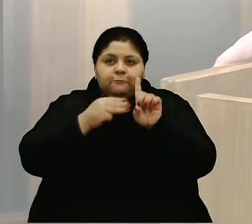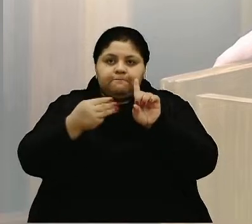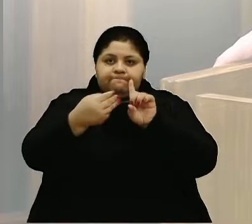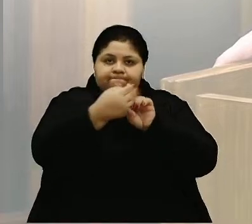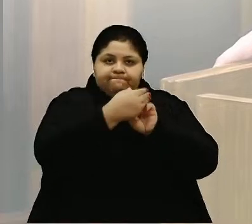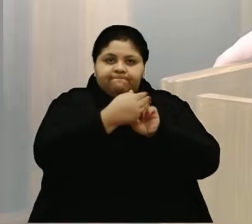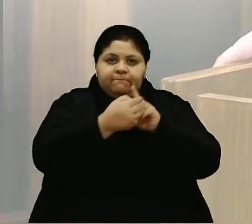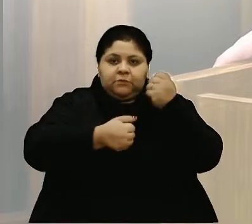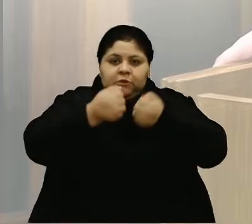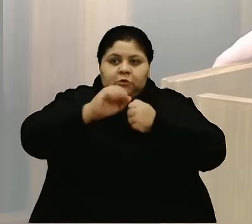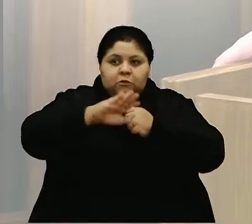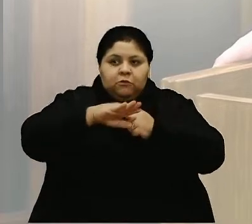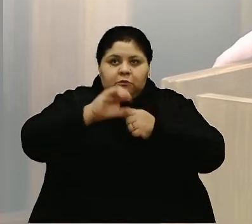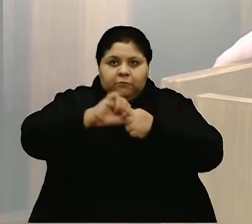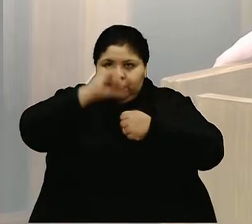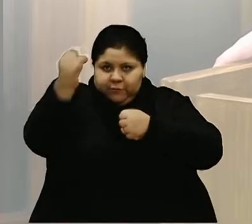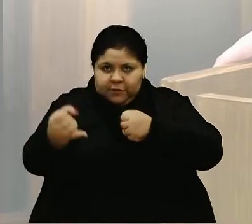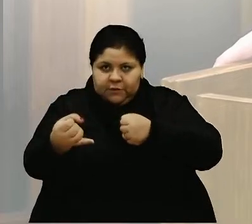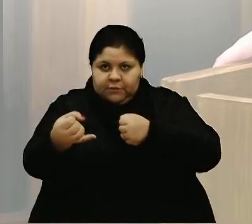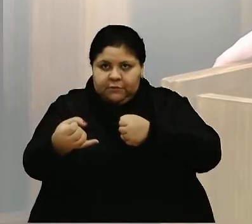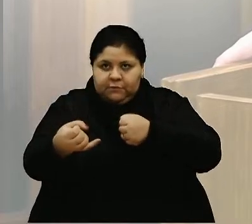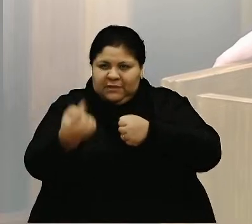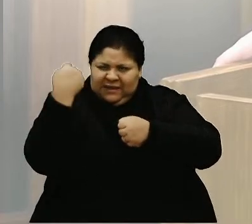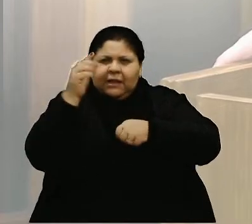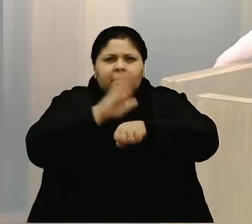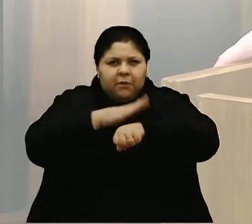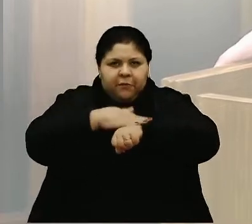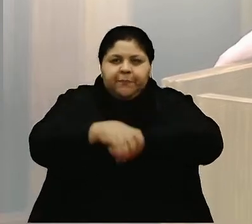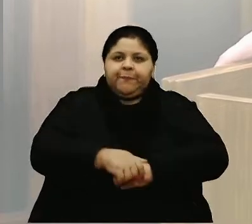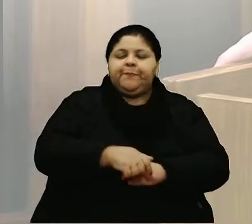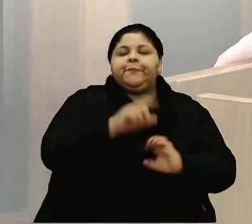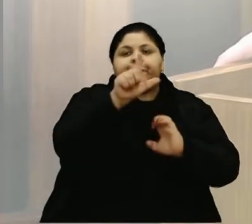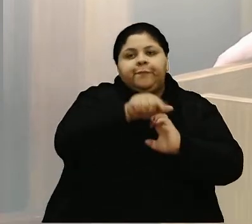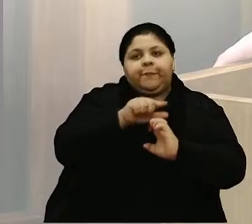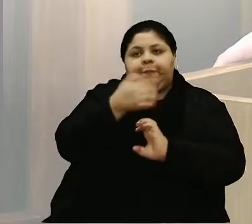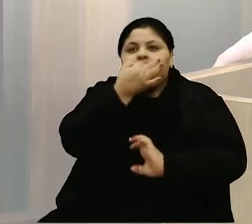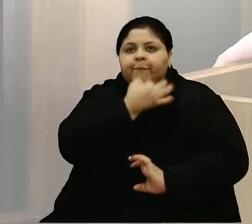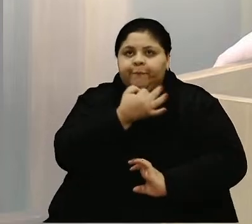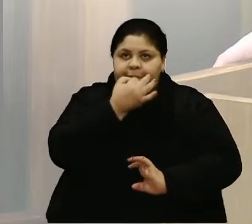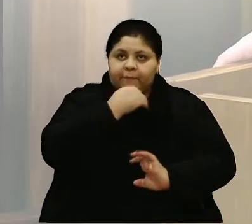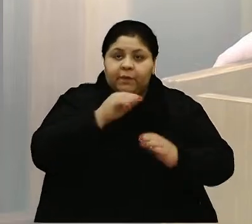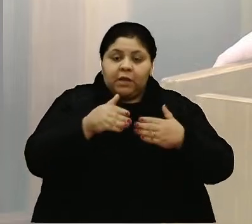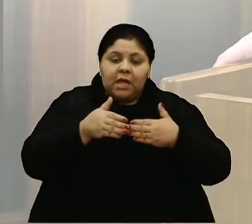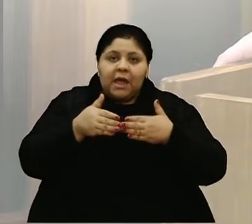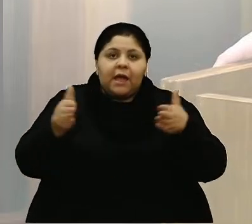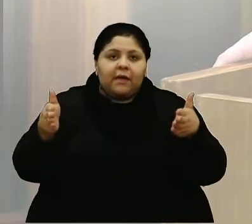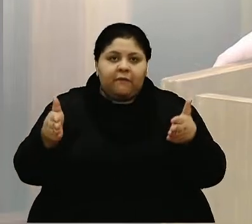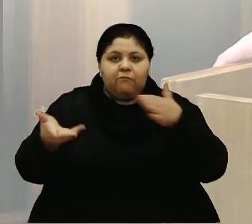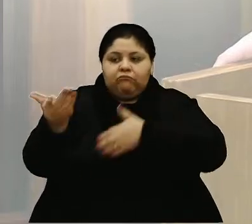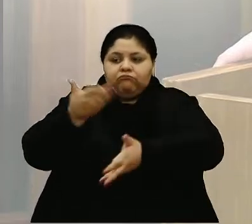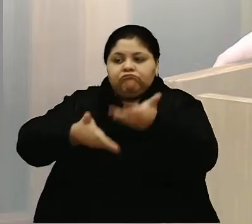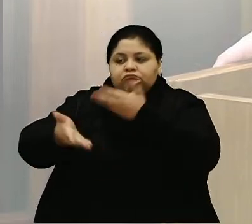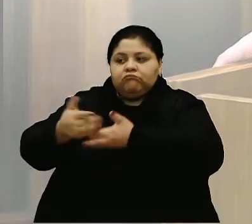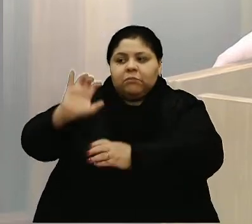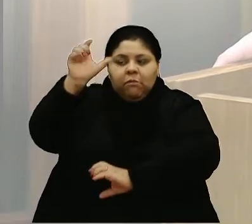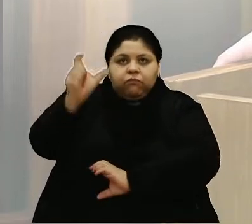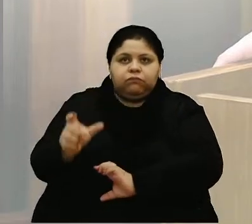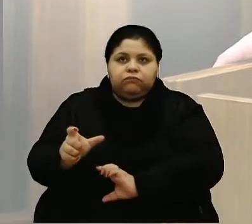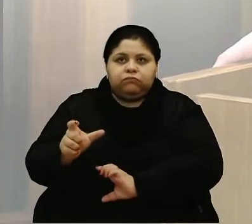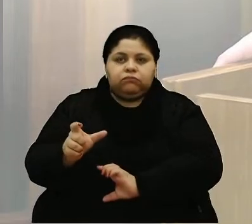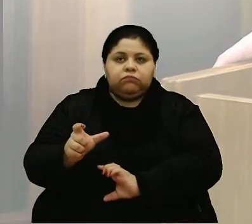ocorrida naquele momento. A Terra Sol Caxias abriu as portas e atendimento ao público em